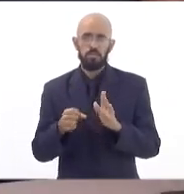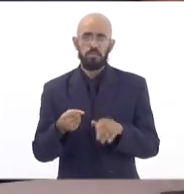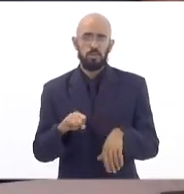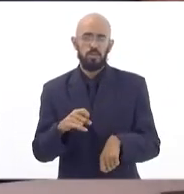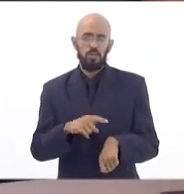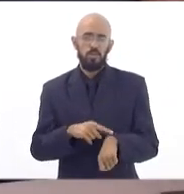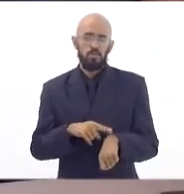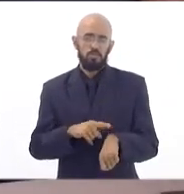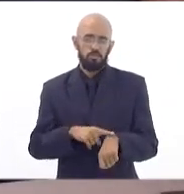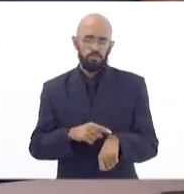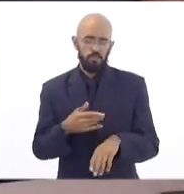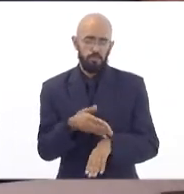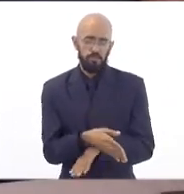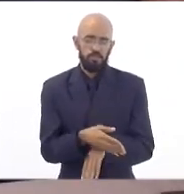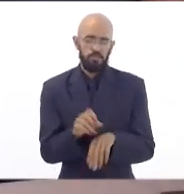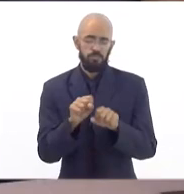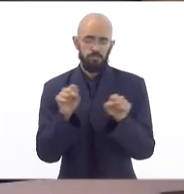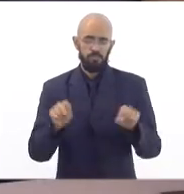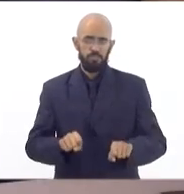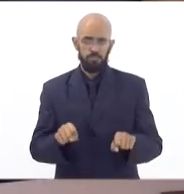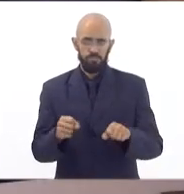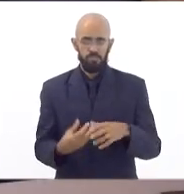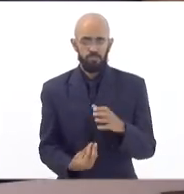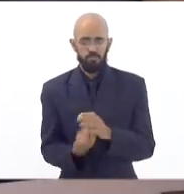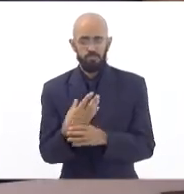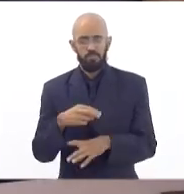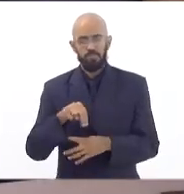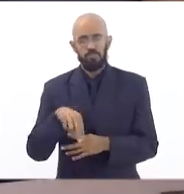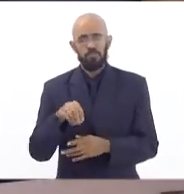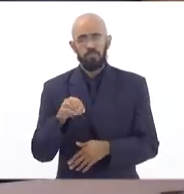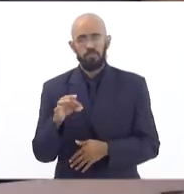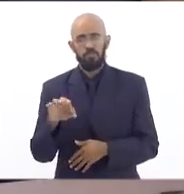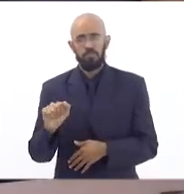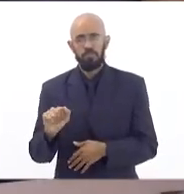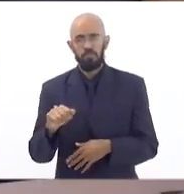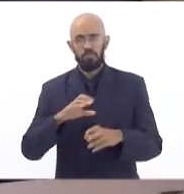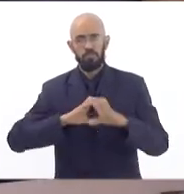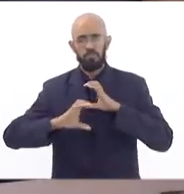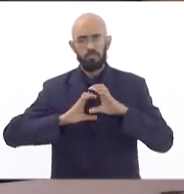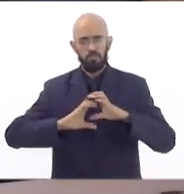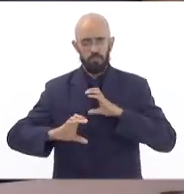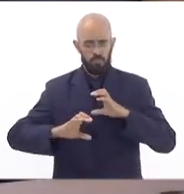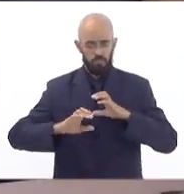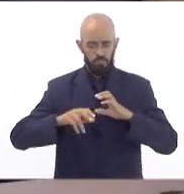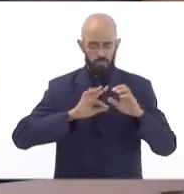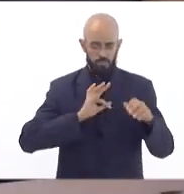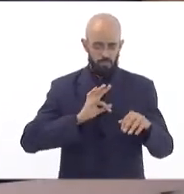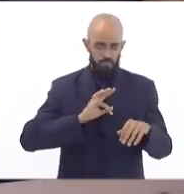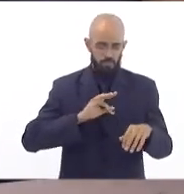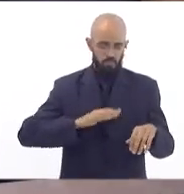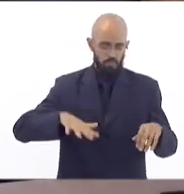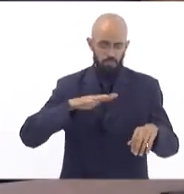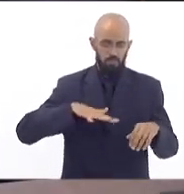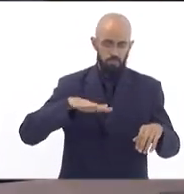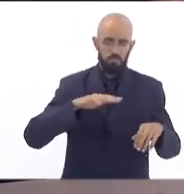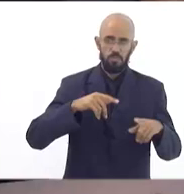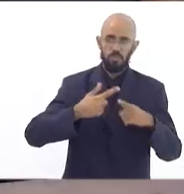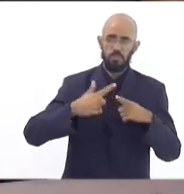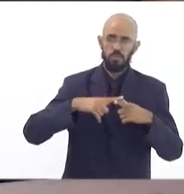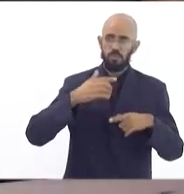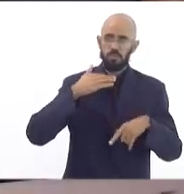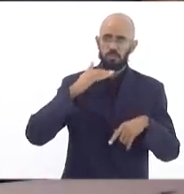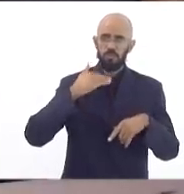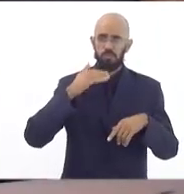efetivamente entrar o sistema isso geral uma nota né de comunicação pra os policiais como um todo porque não adianta Só é